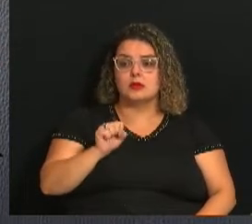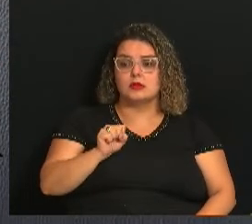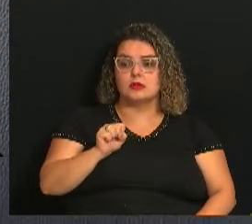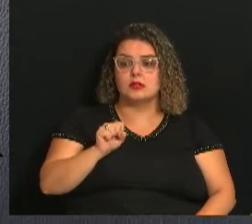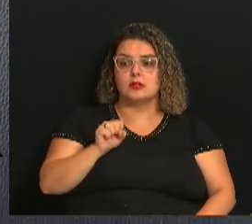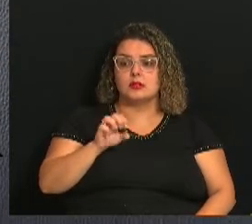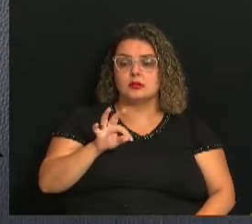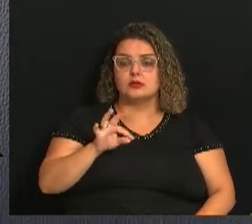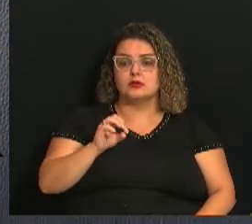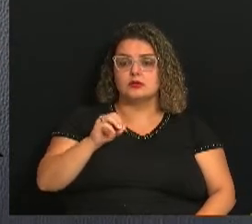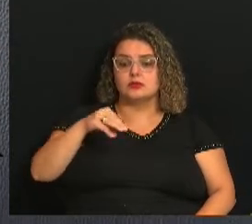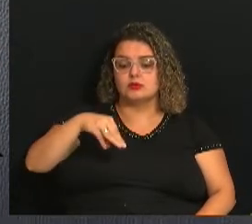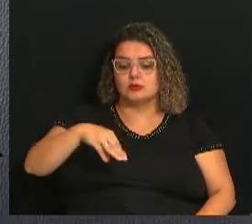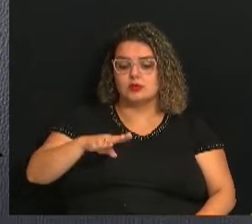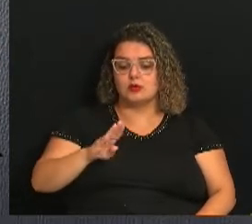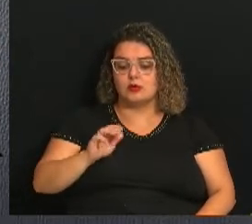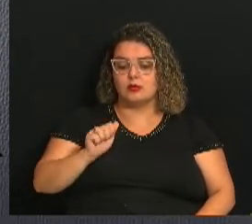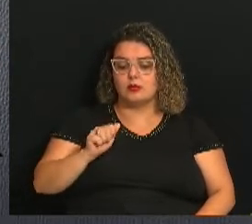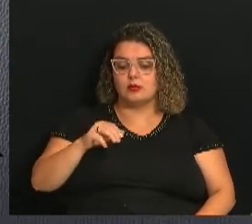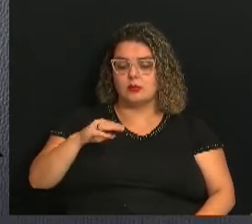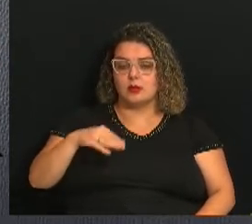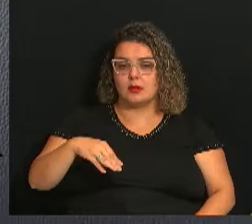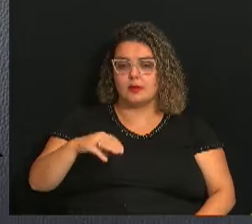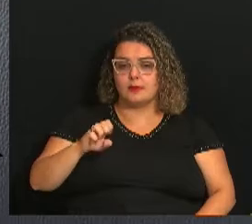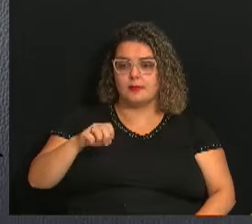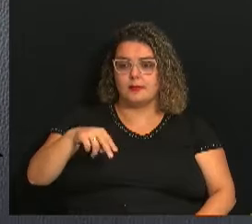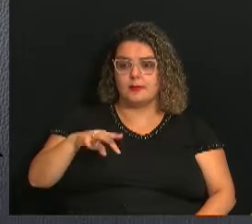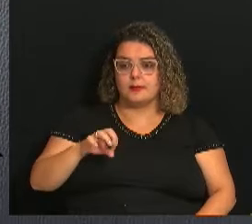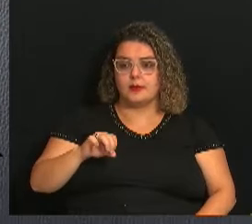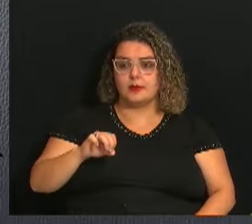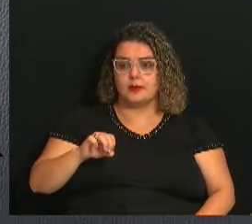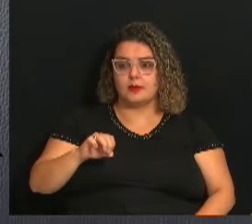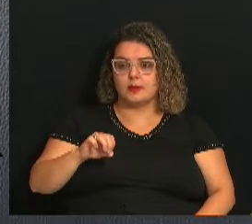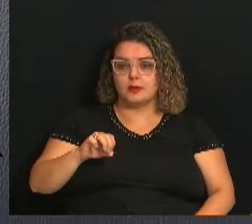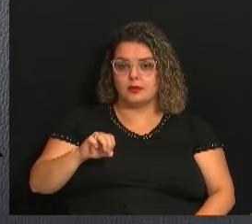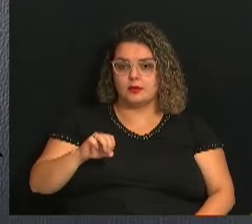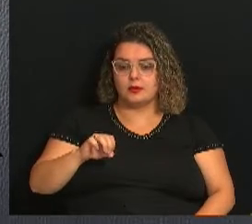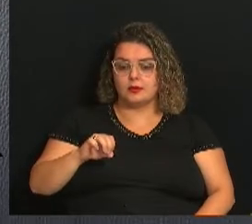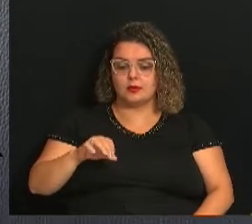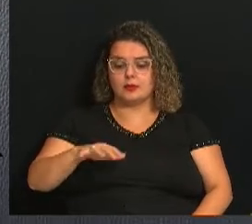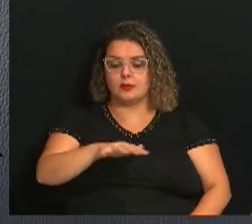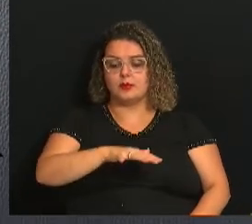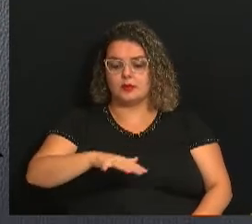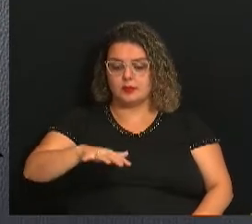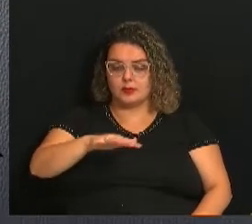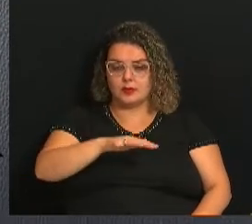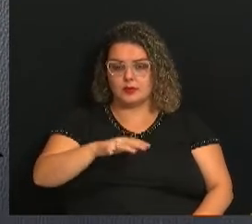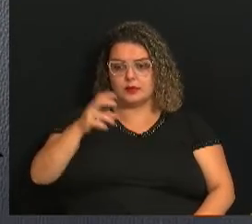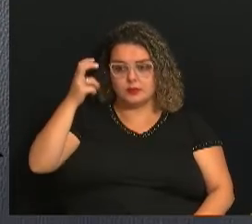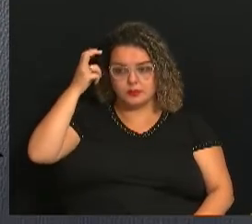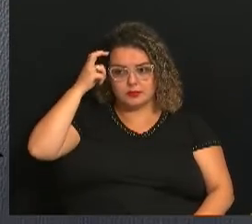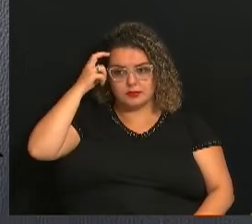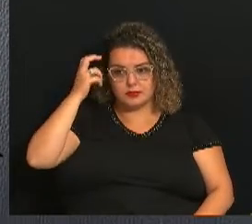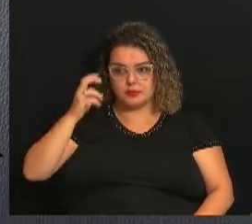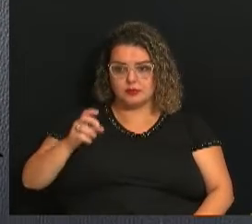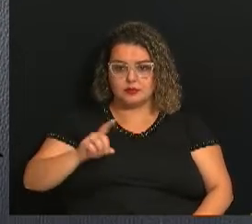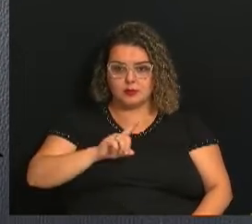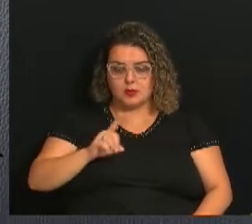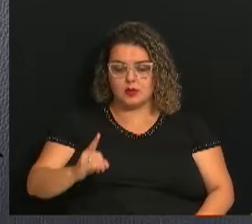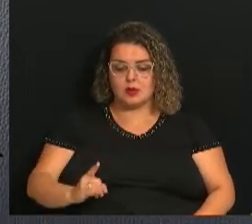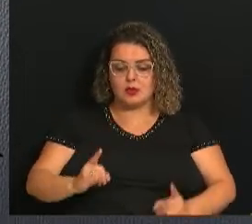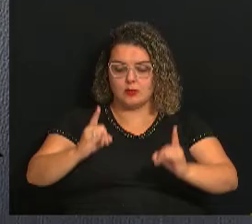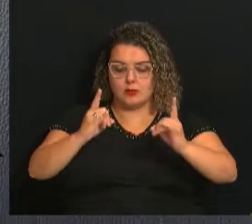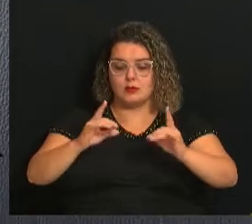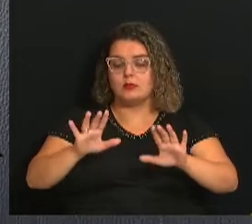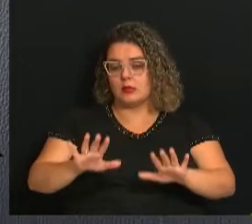da área, né, que está localizada ali a Estação Cultura. A gente sabe que não é o prédio da Estação Cultura, mas é uma área